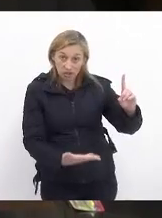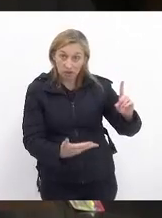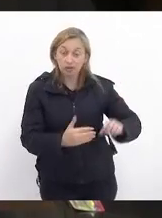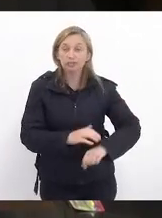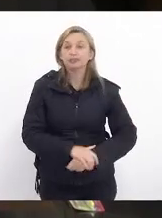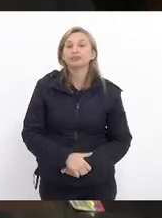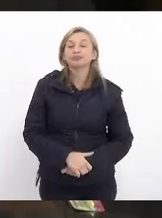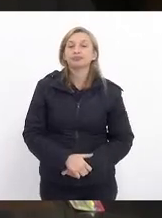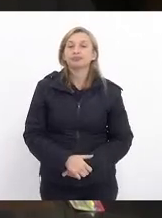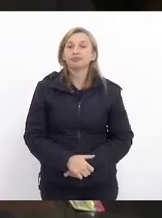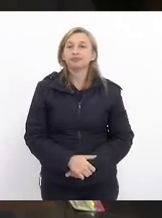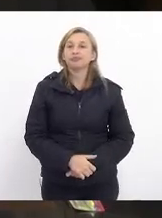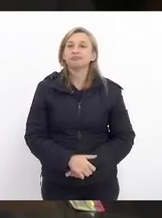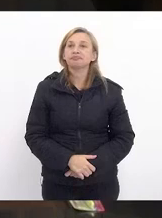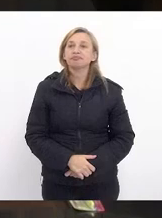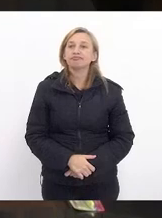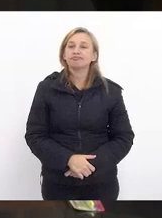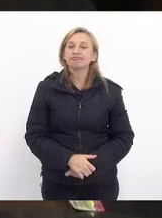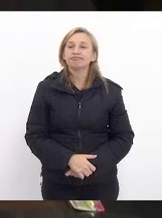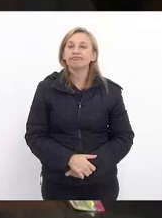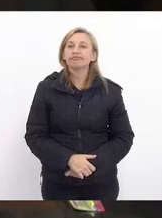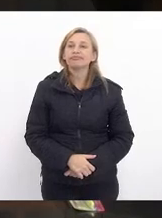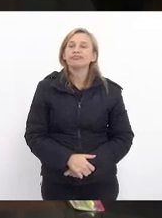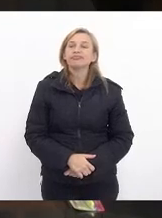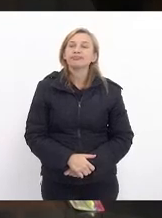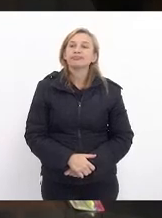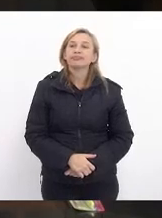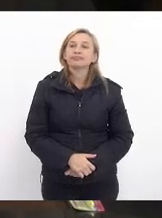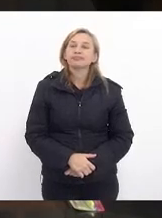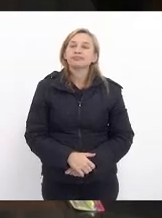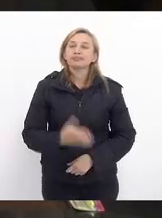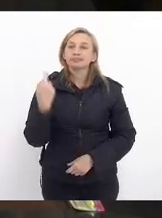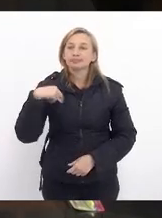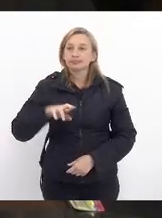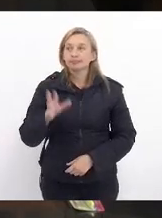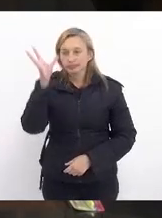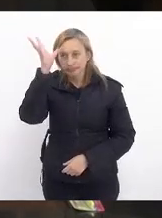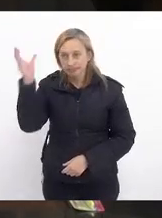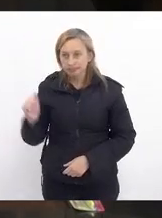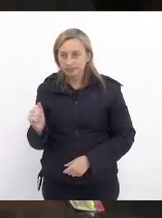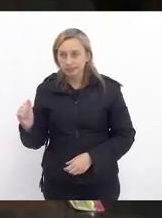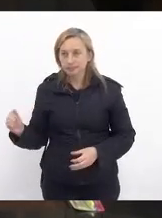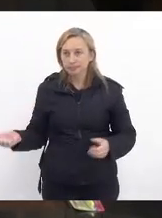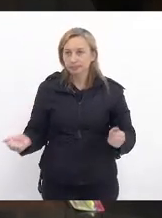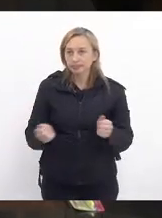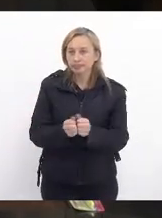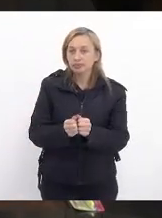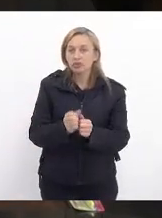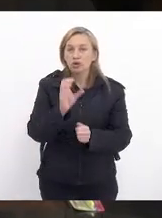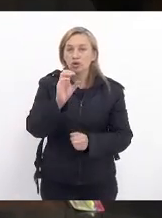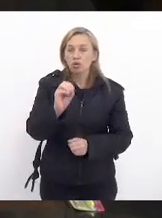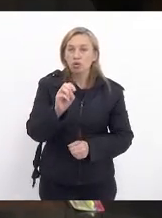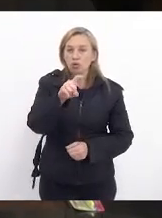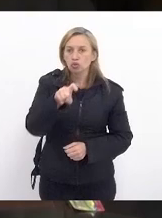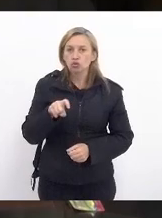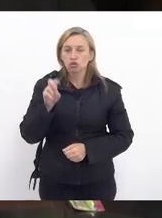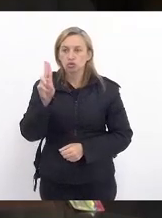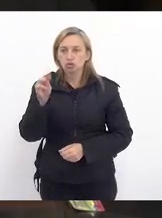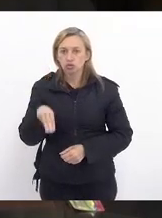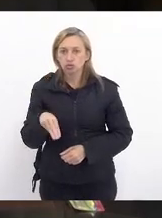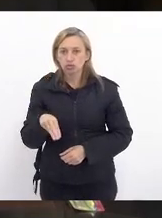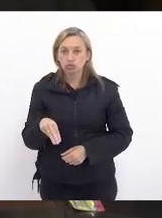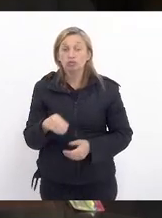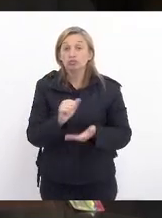da Conceição sincretizada nas religiões de matriz africana como Oxum não é